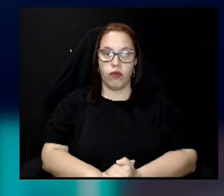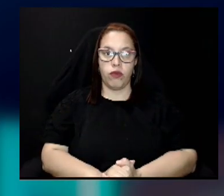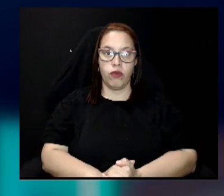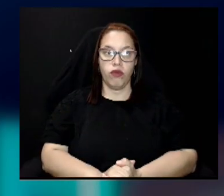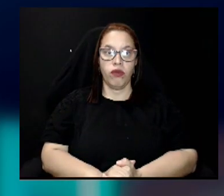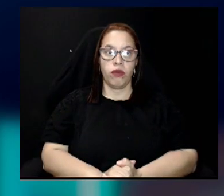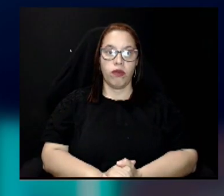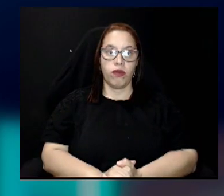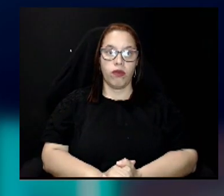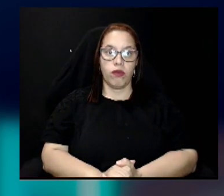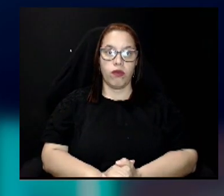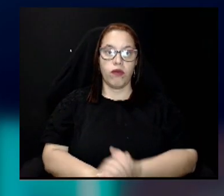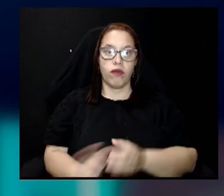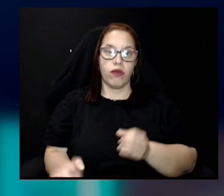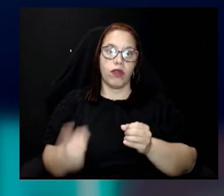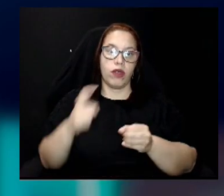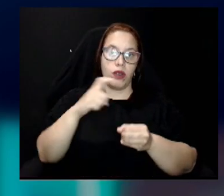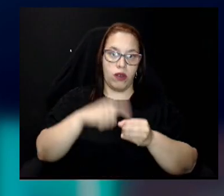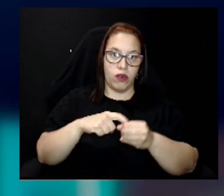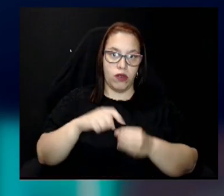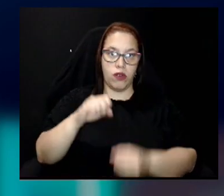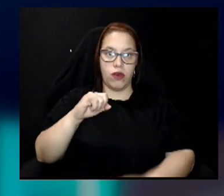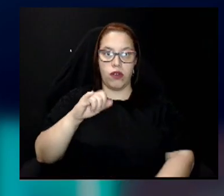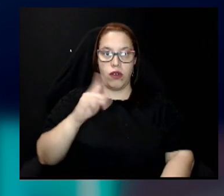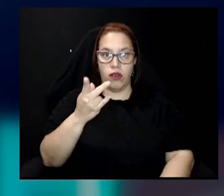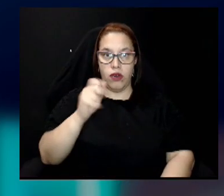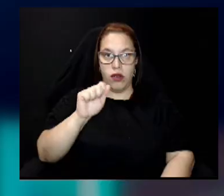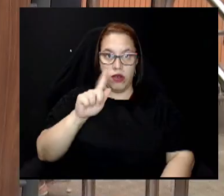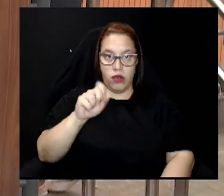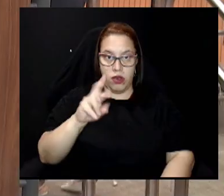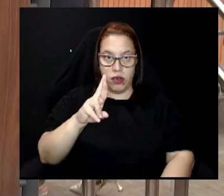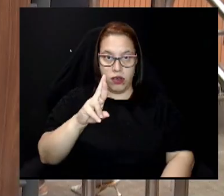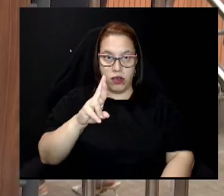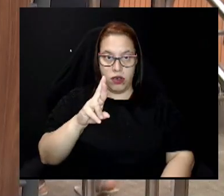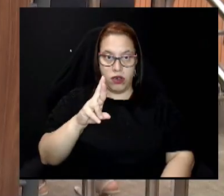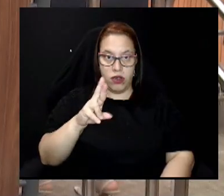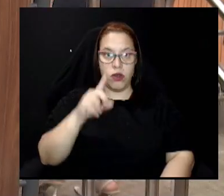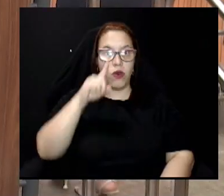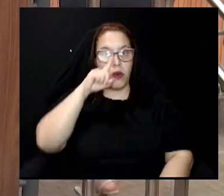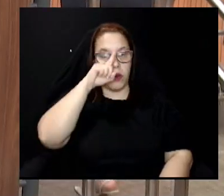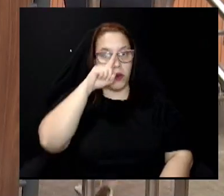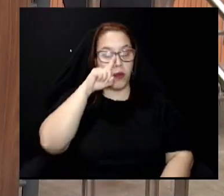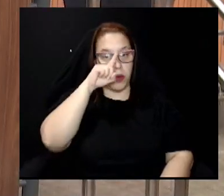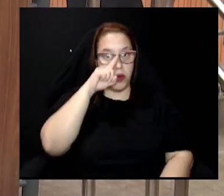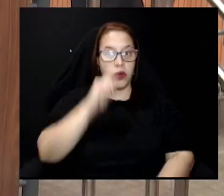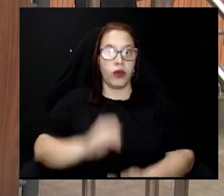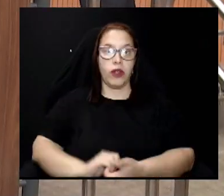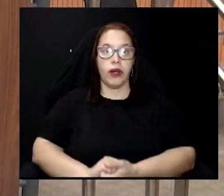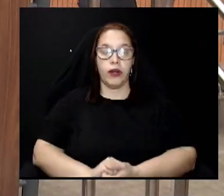E aí eu vou chamar o Igor de novo para falar um pouquinho dos fatores de risco.